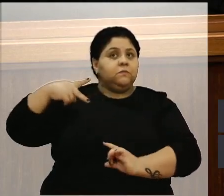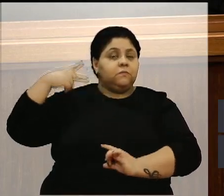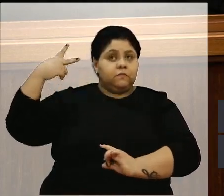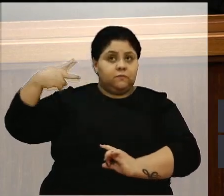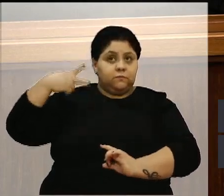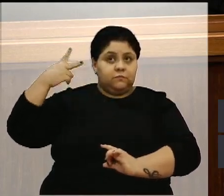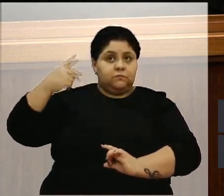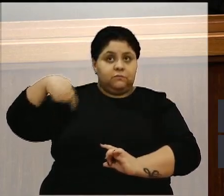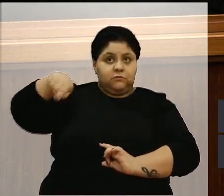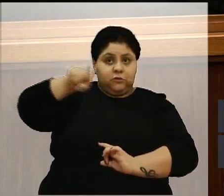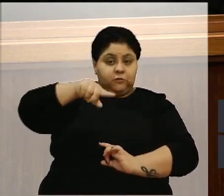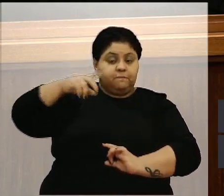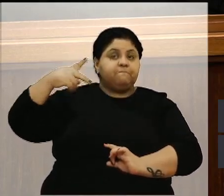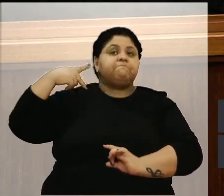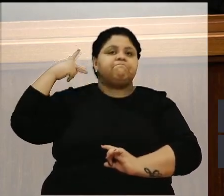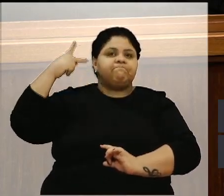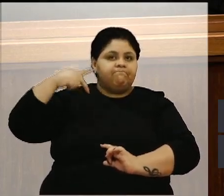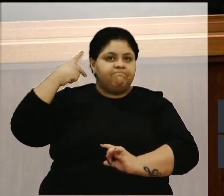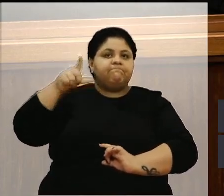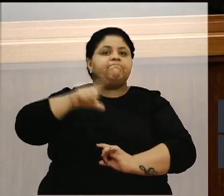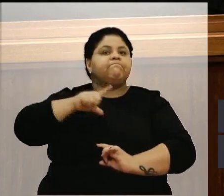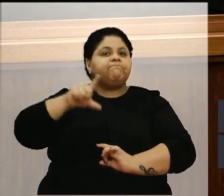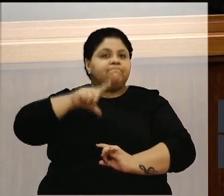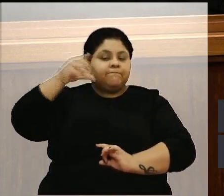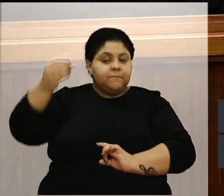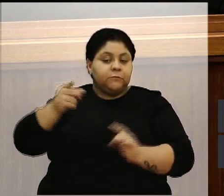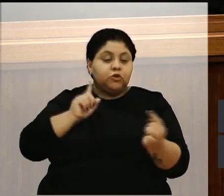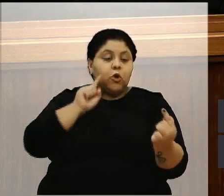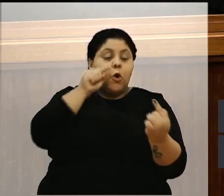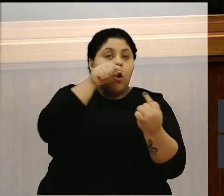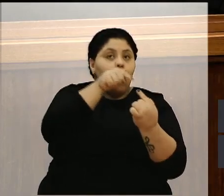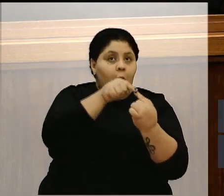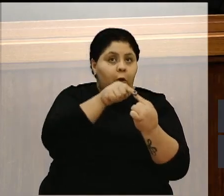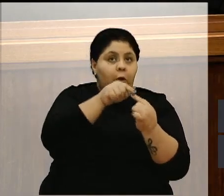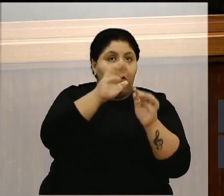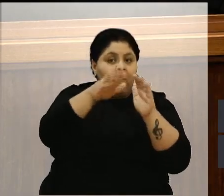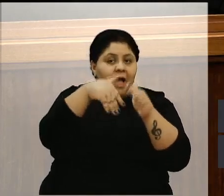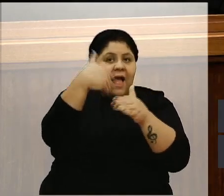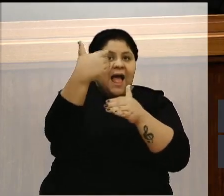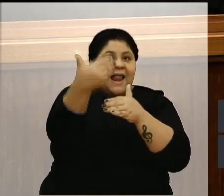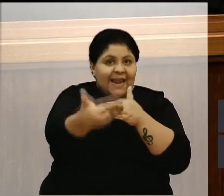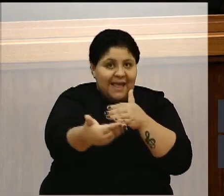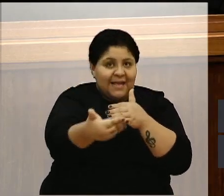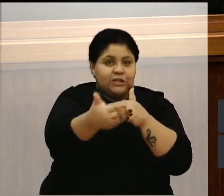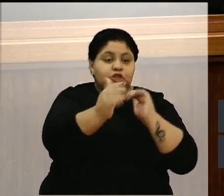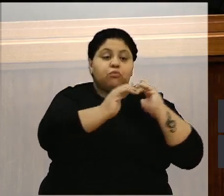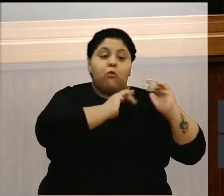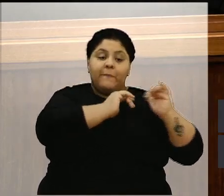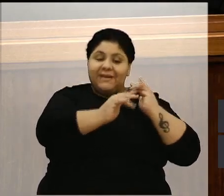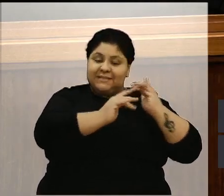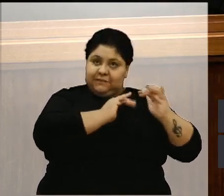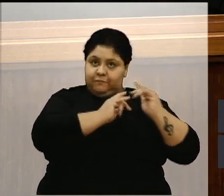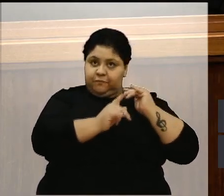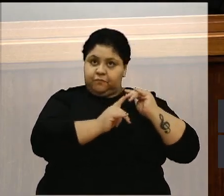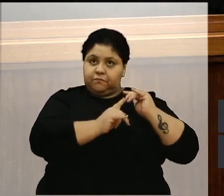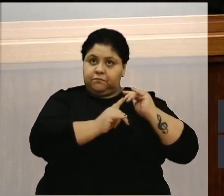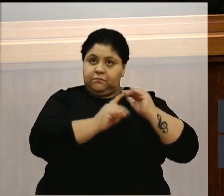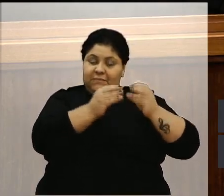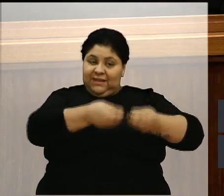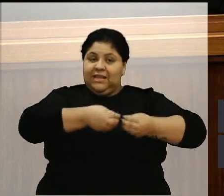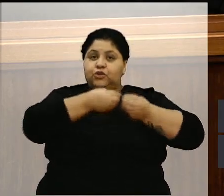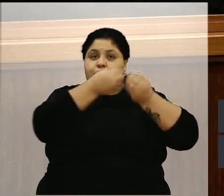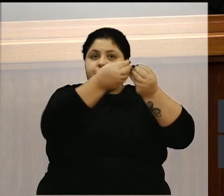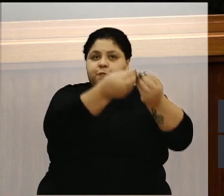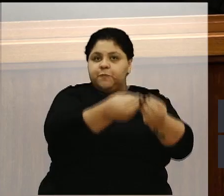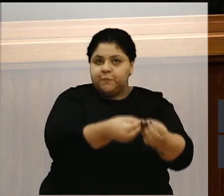parlamentares, nós políticos, temos essa tarefa de, para além de nos mobilizarmos nas doações,